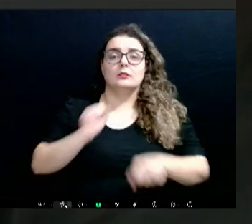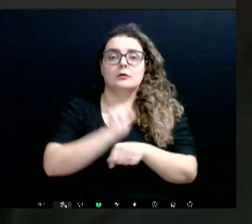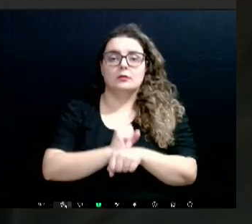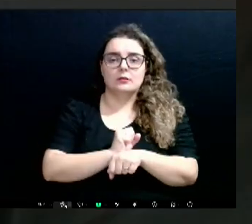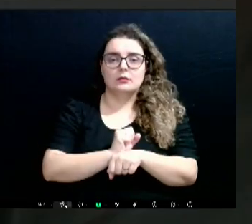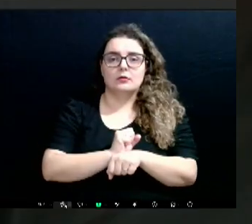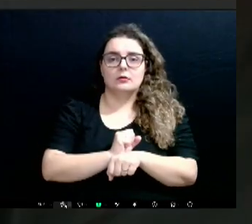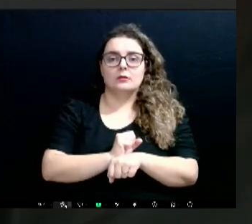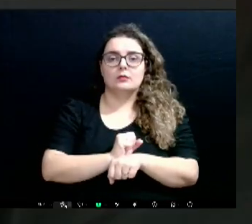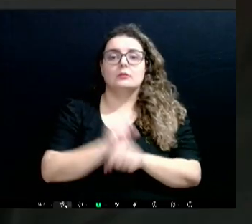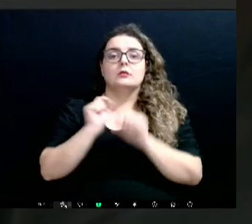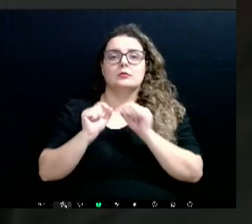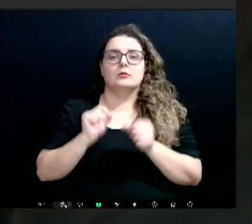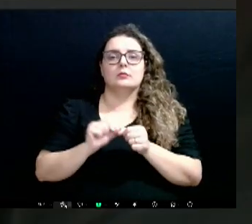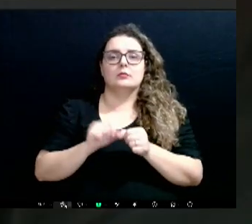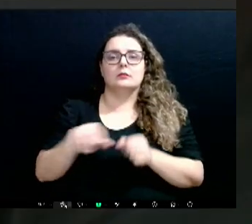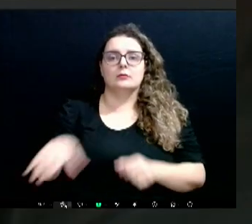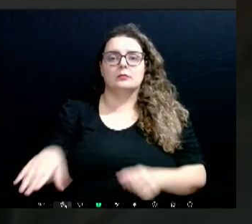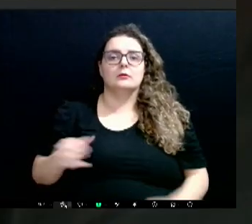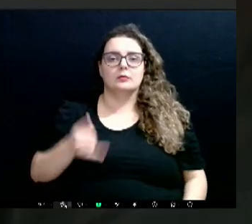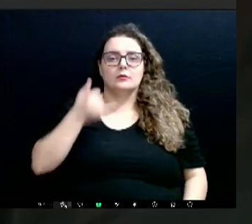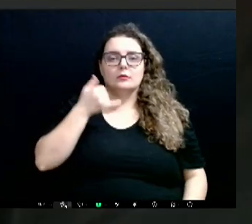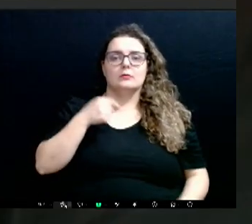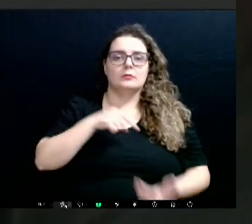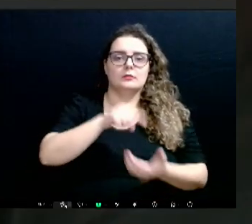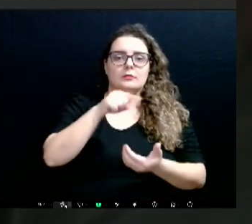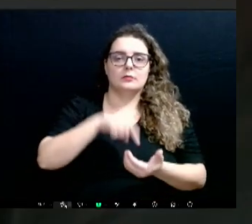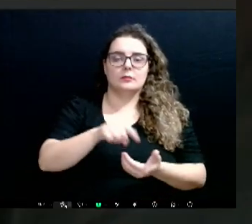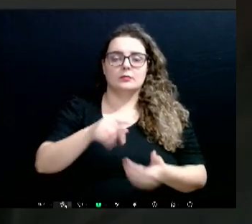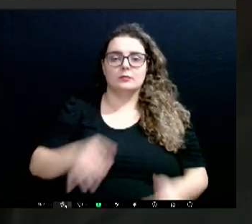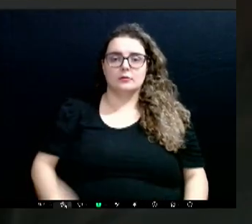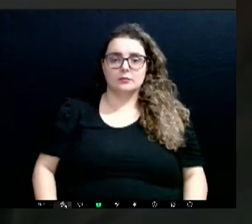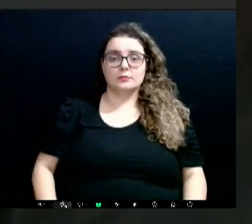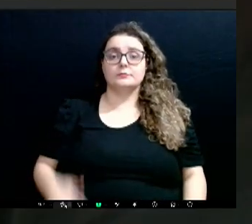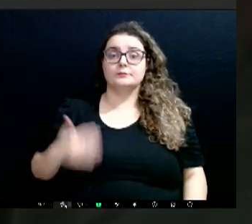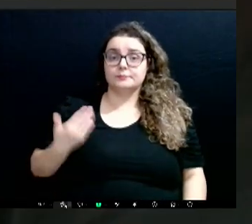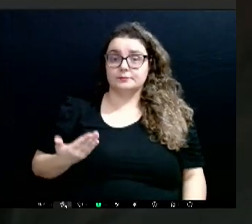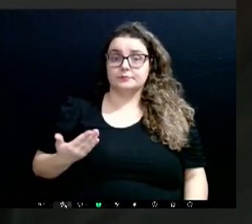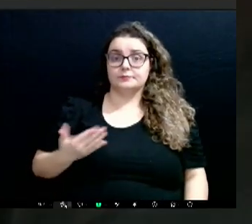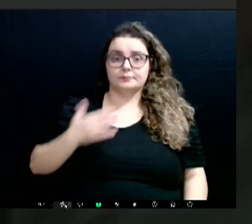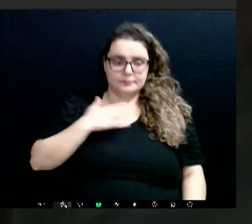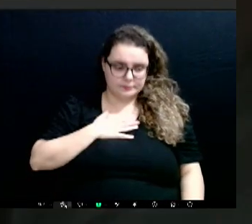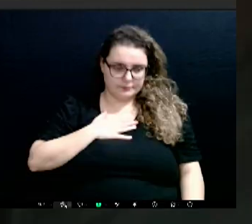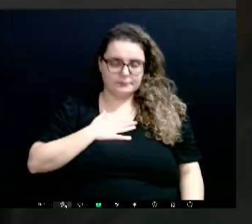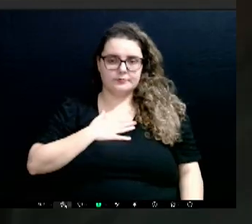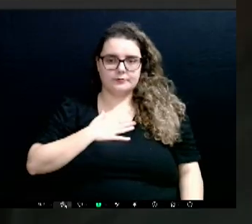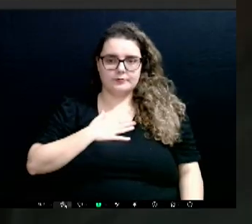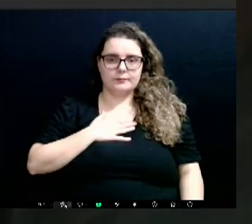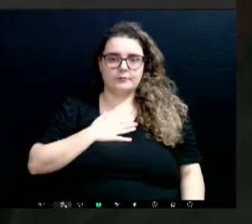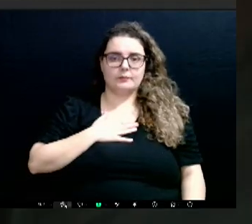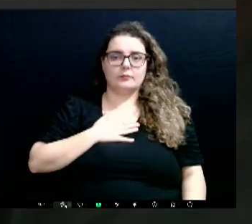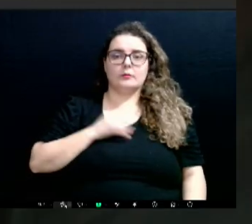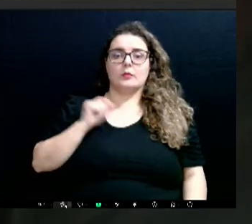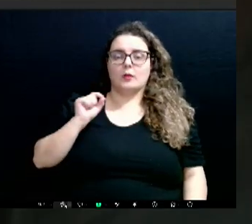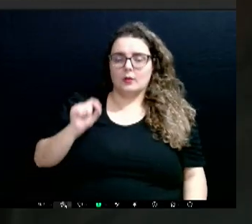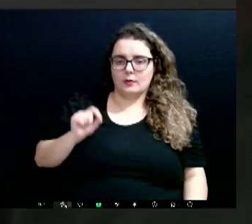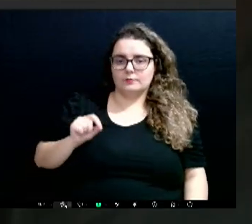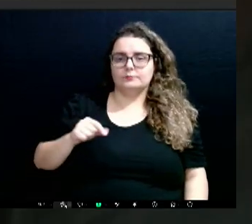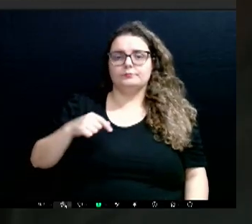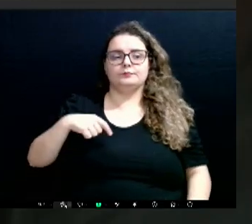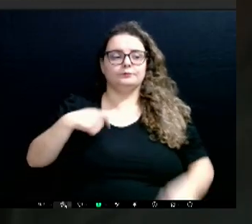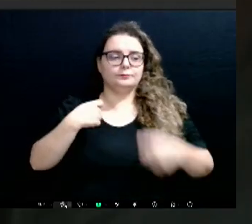faço o quê? Pego o celular, vou rolar o feed. Então, isso quer dizer, para mim, eu tiro para mim que eu preciso estar